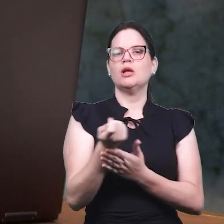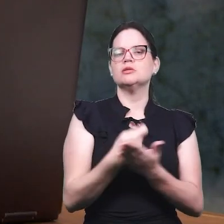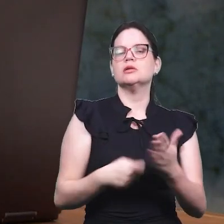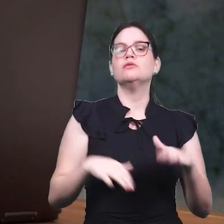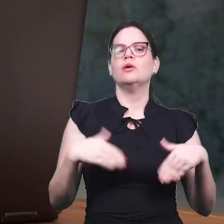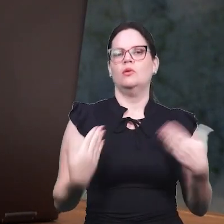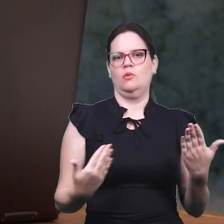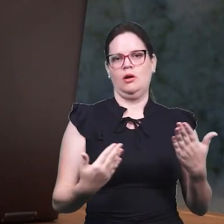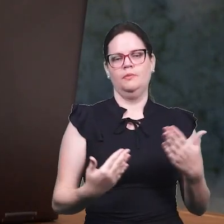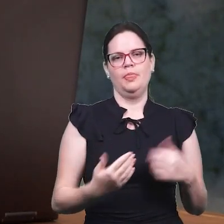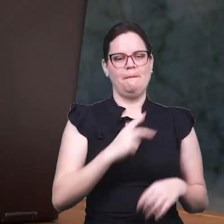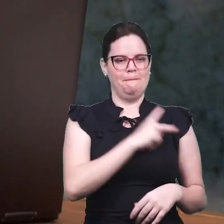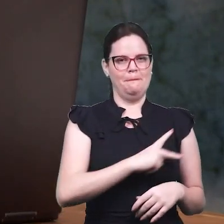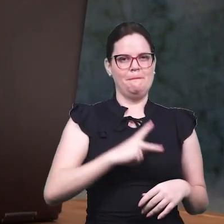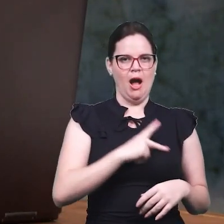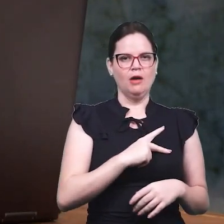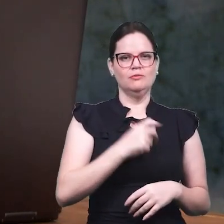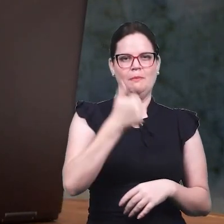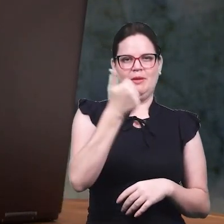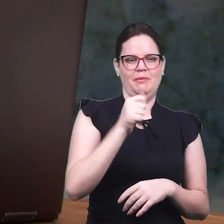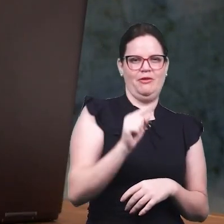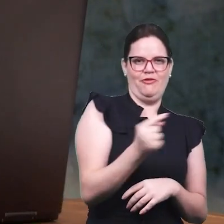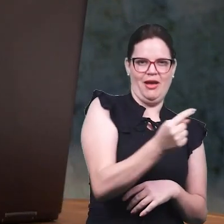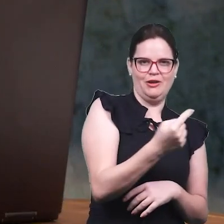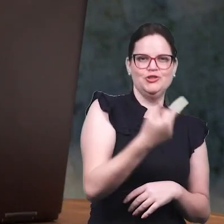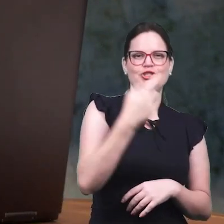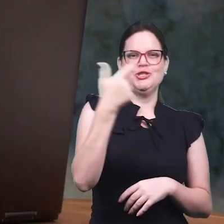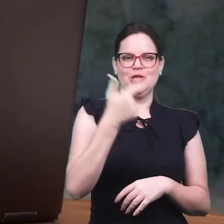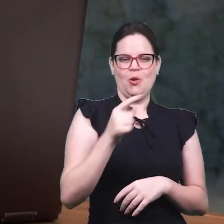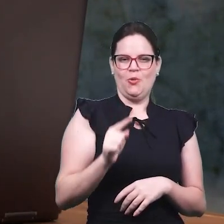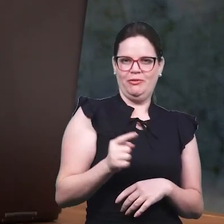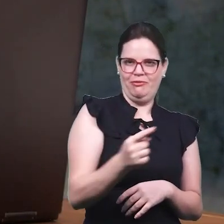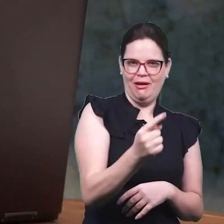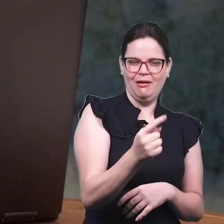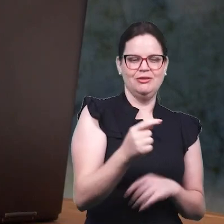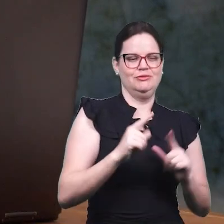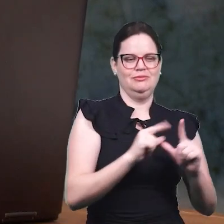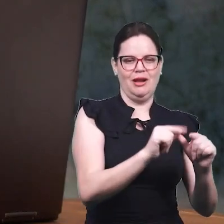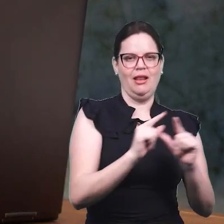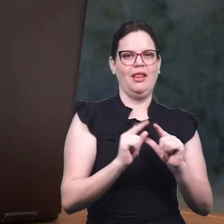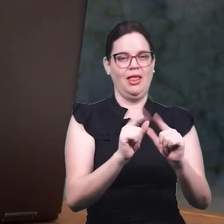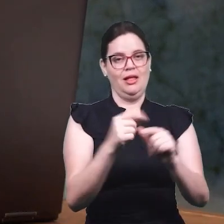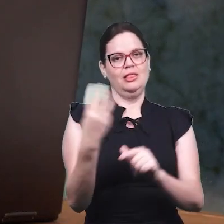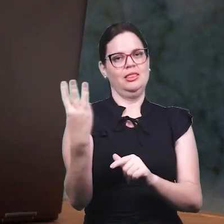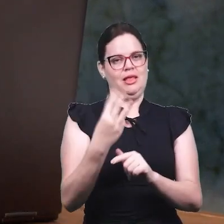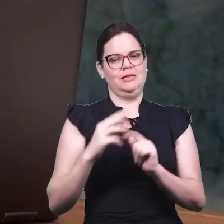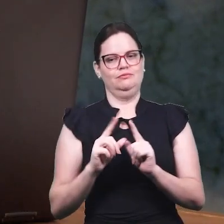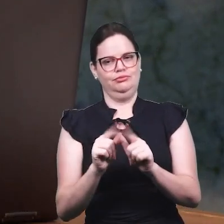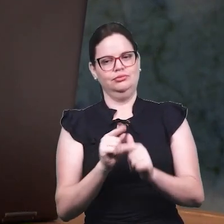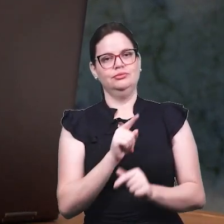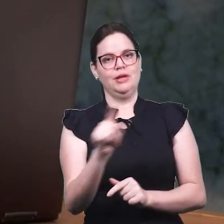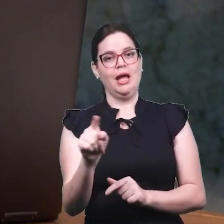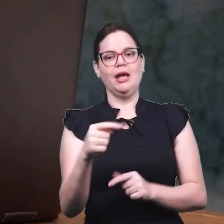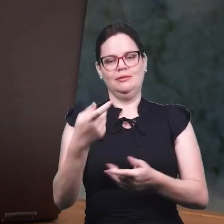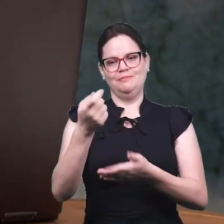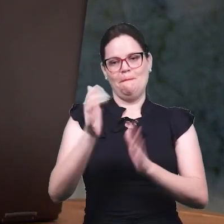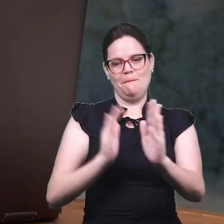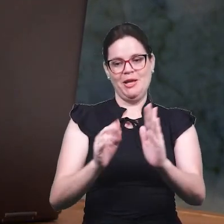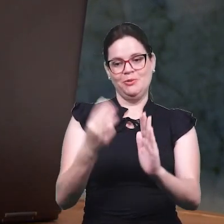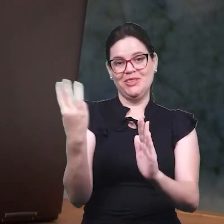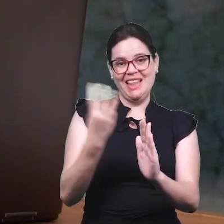em Corinto. Passou 3 meses, né, nessa ocasião, mas foi suficiente para escrever, e ali